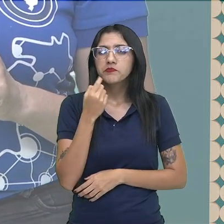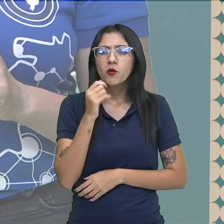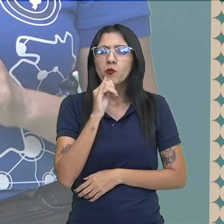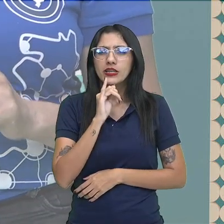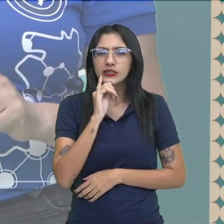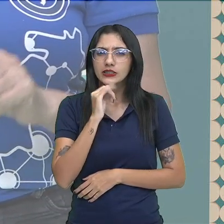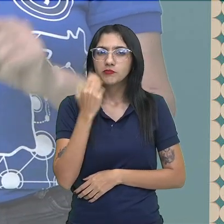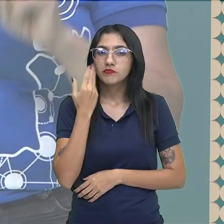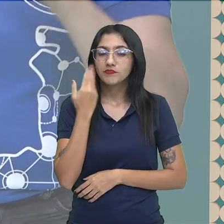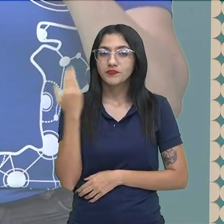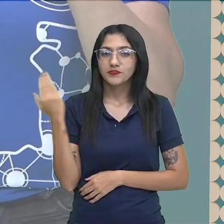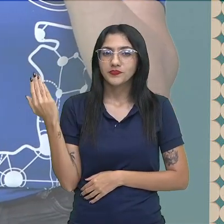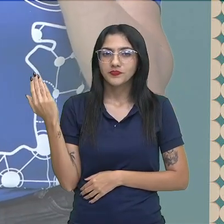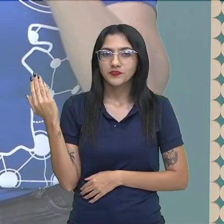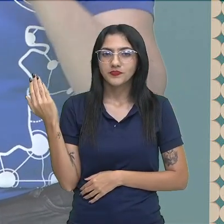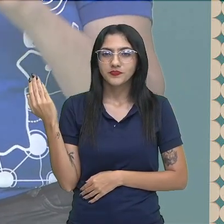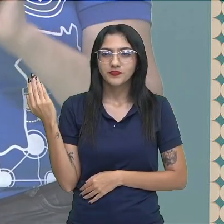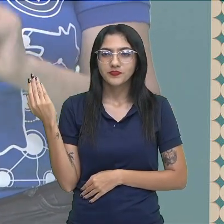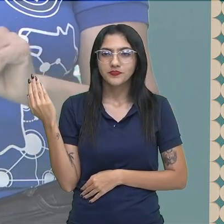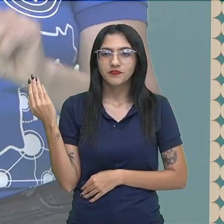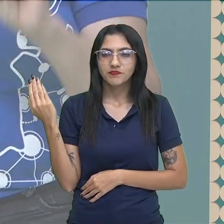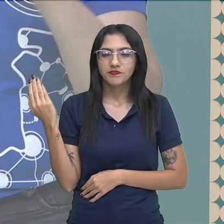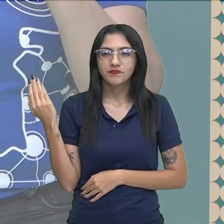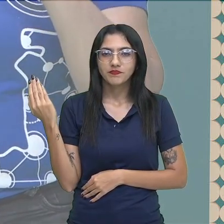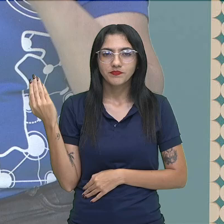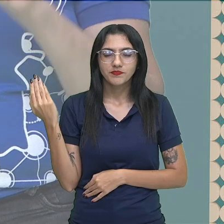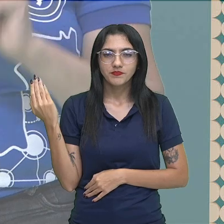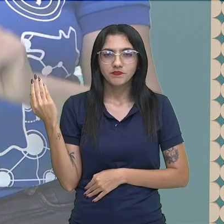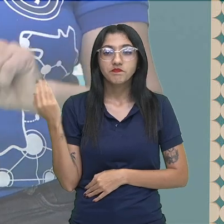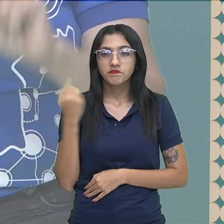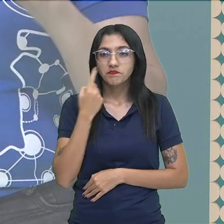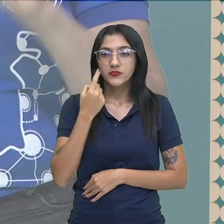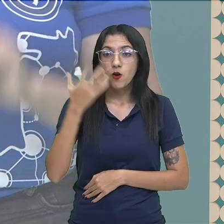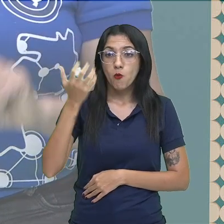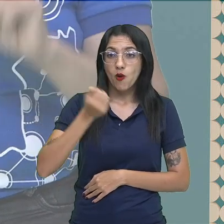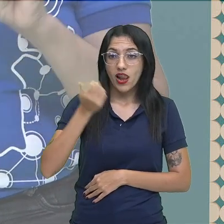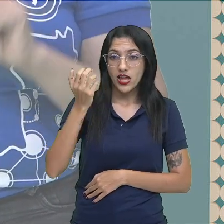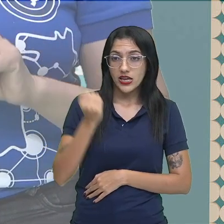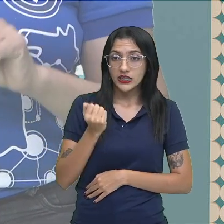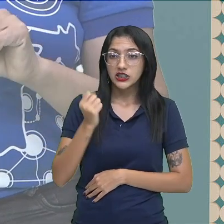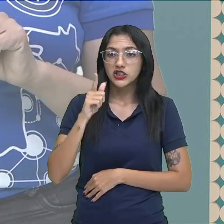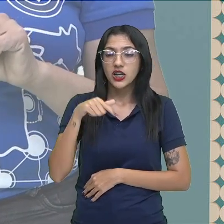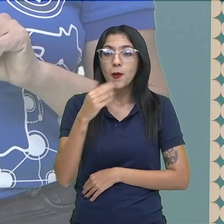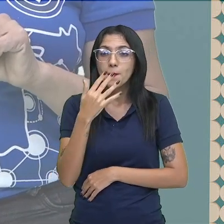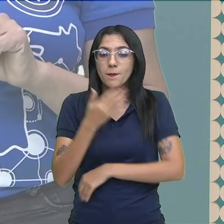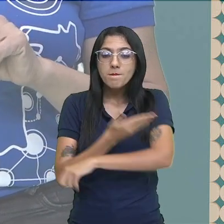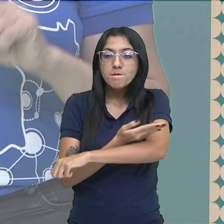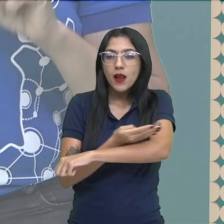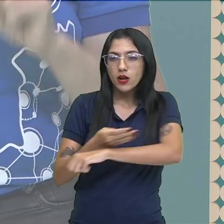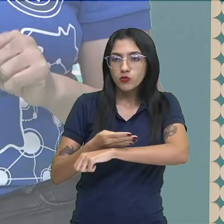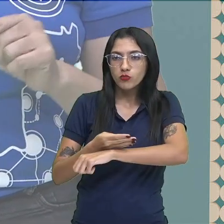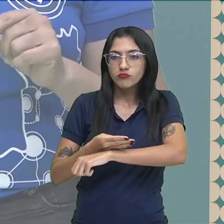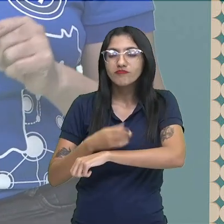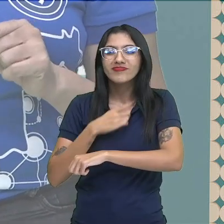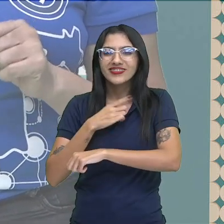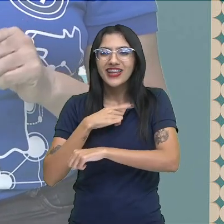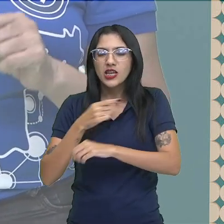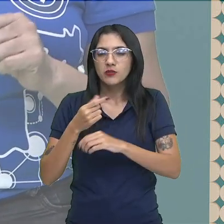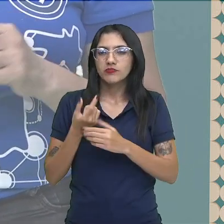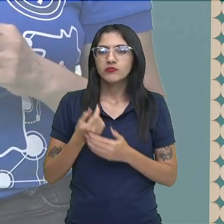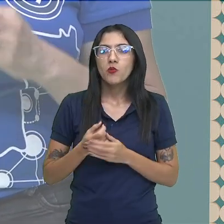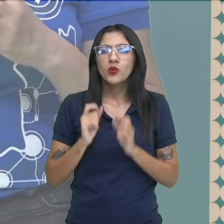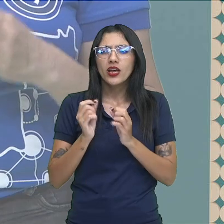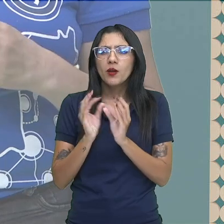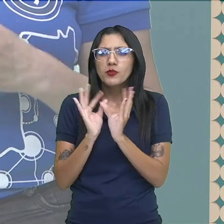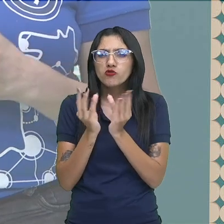facilitar? Olha, o leite que é branco contém cálcio. Tem necessidade